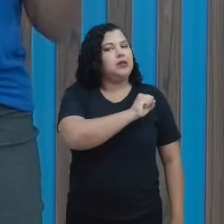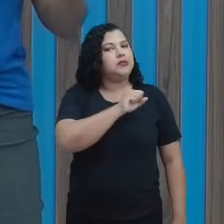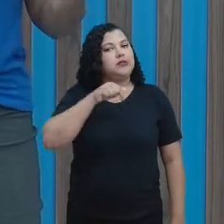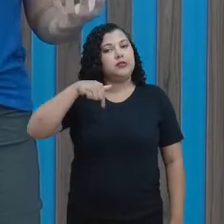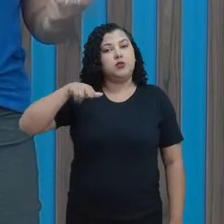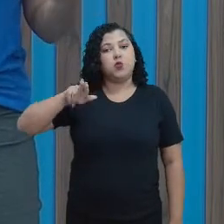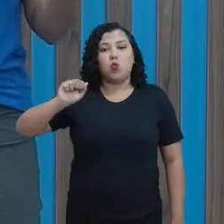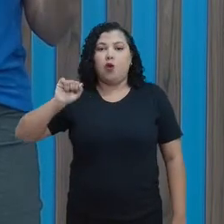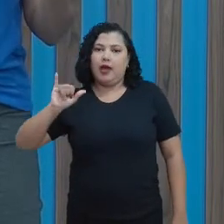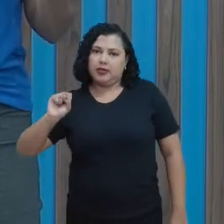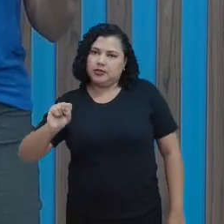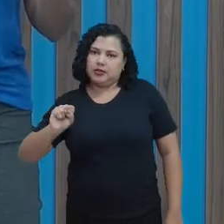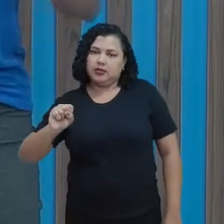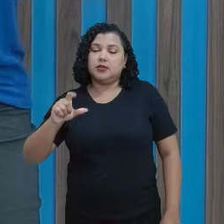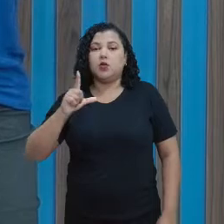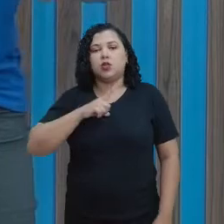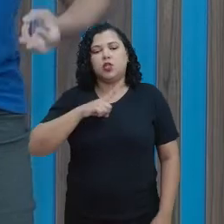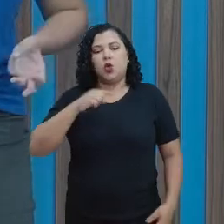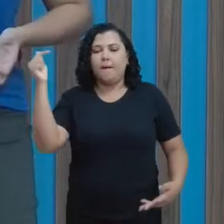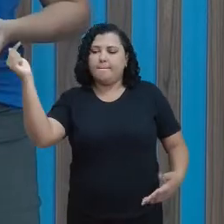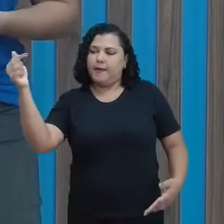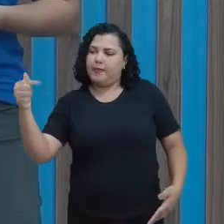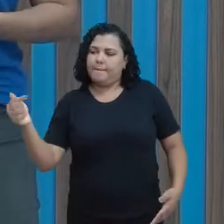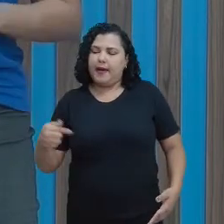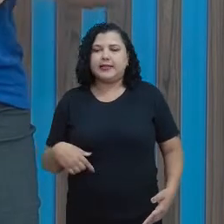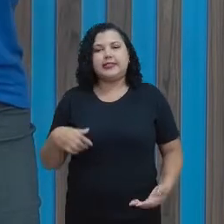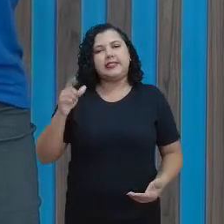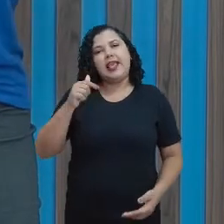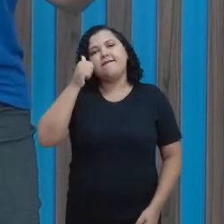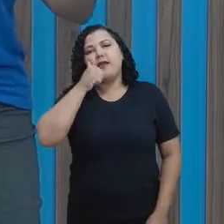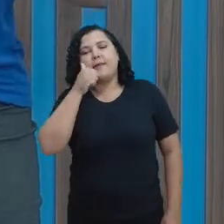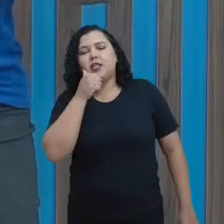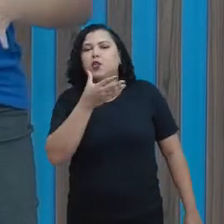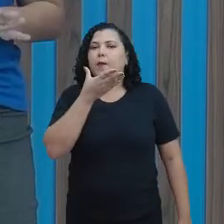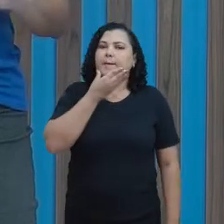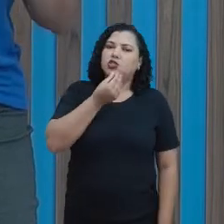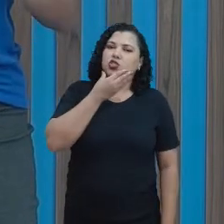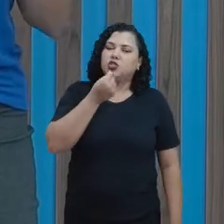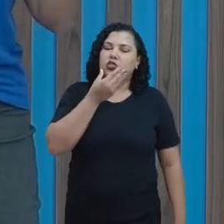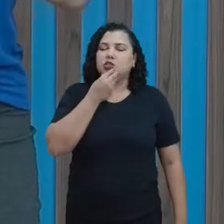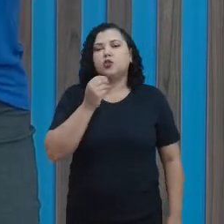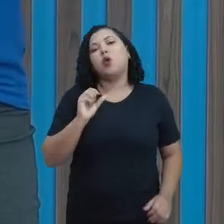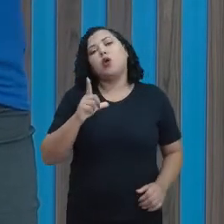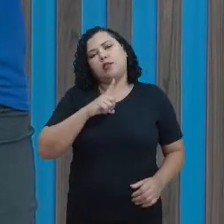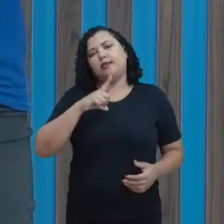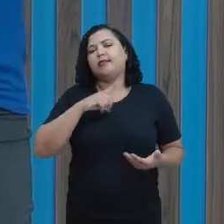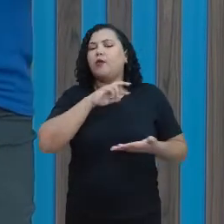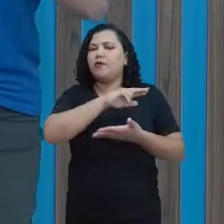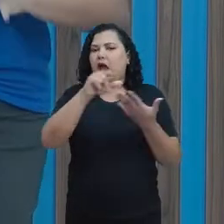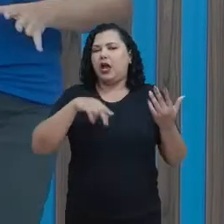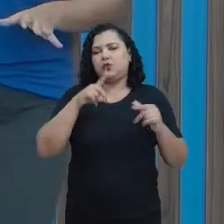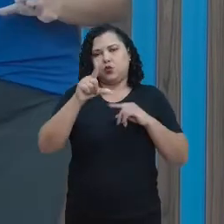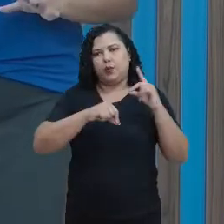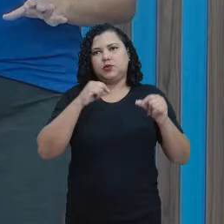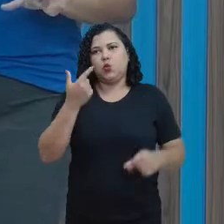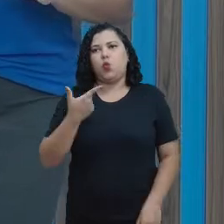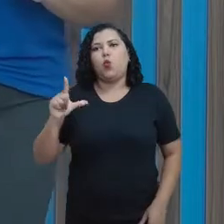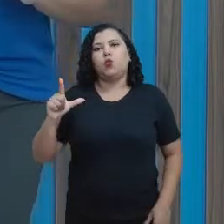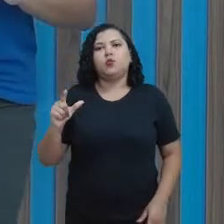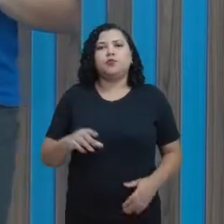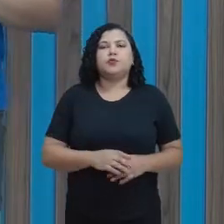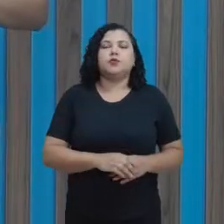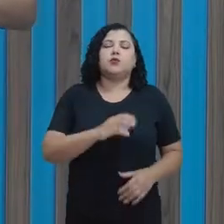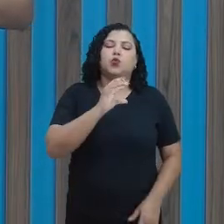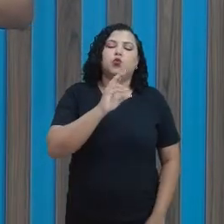o substantivo. Se ele é feminino, singular, se ele é masculino, plural, eu tenho opções. Então, quais são os outros? Ó,